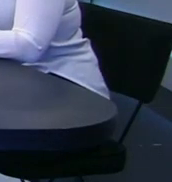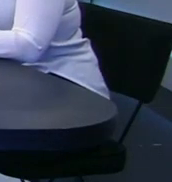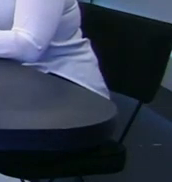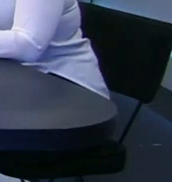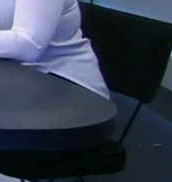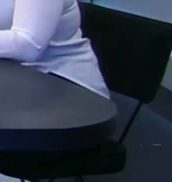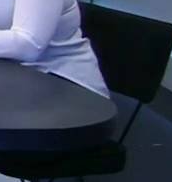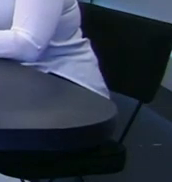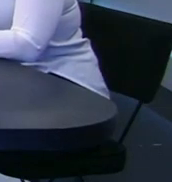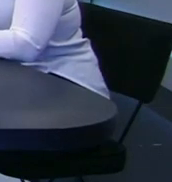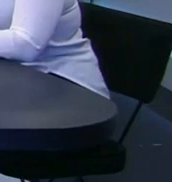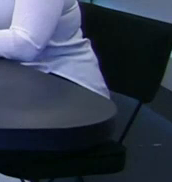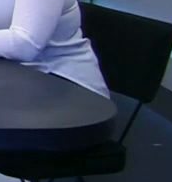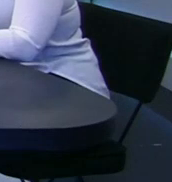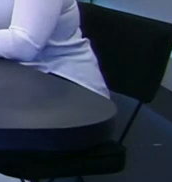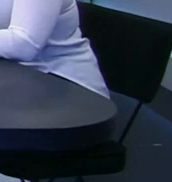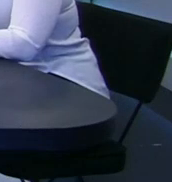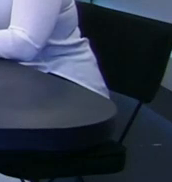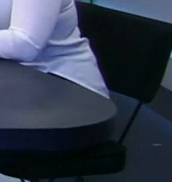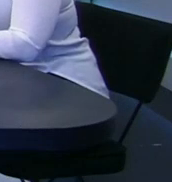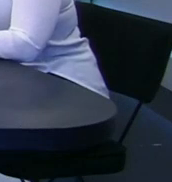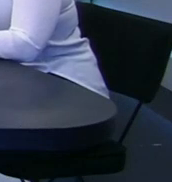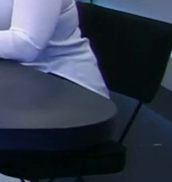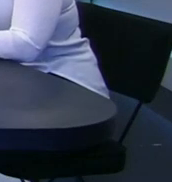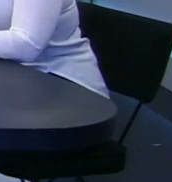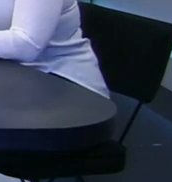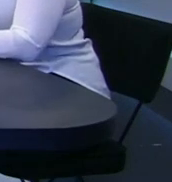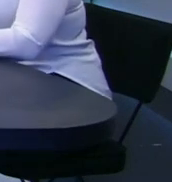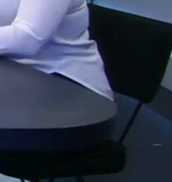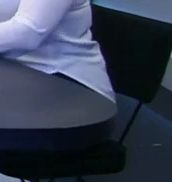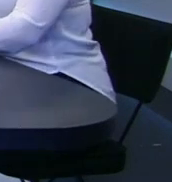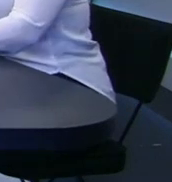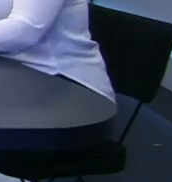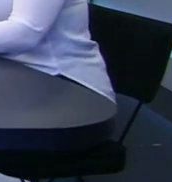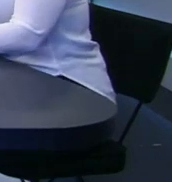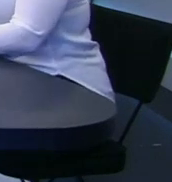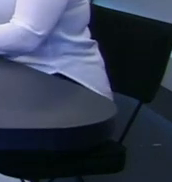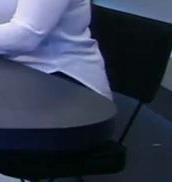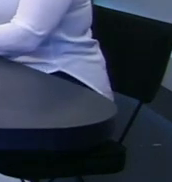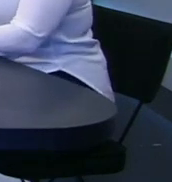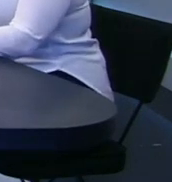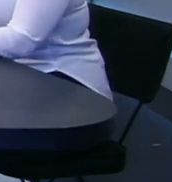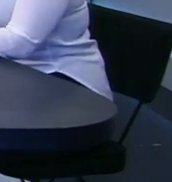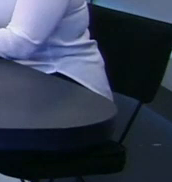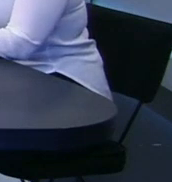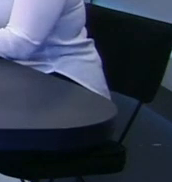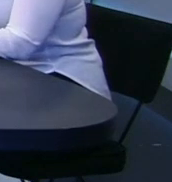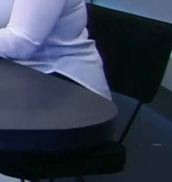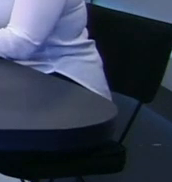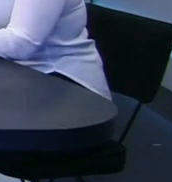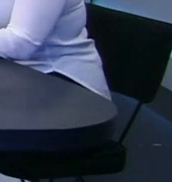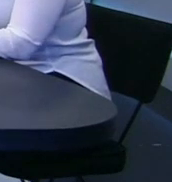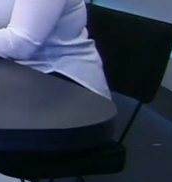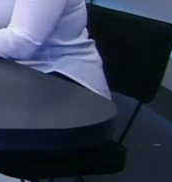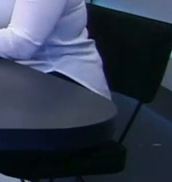gente deve se contentar com essa frente ampla que veio? Foi tanta promessa na campanha eleitoral, né, Rodolfo, que agora tá difícil de acomodar todo mundo. E o